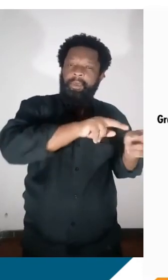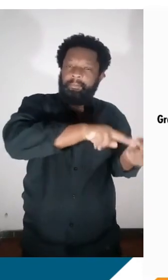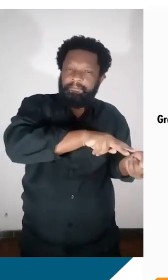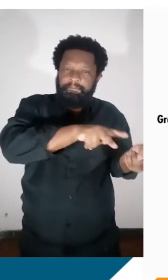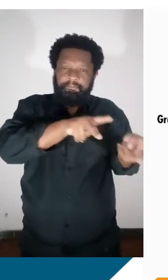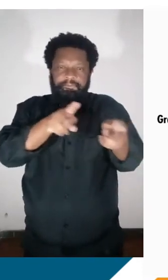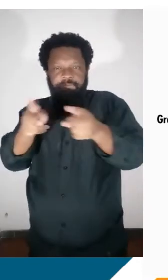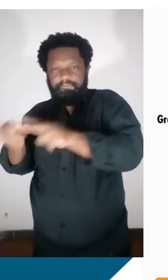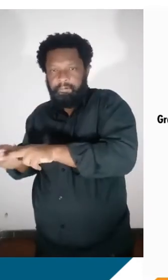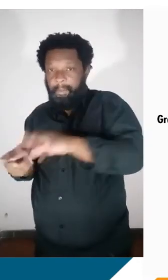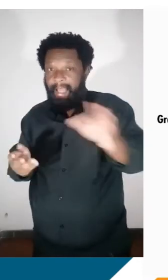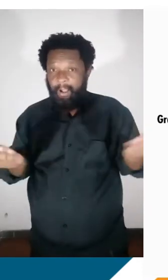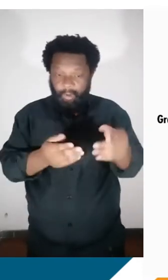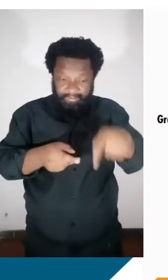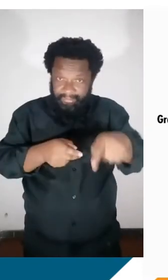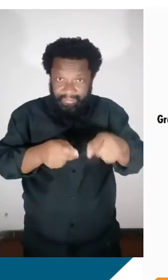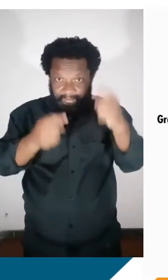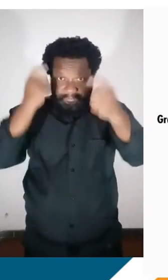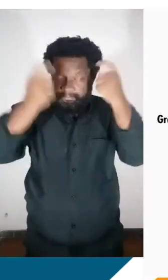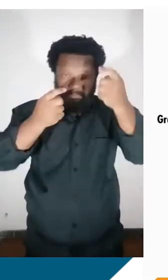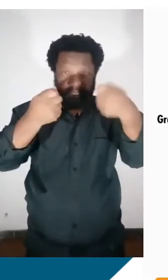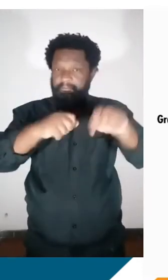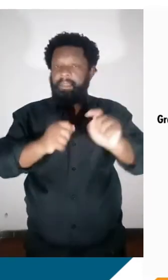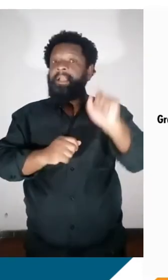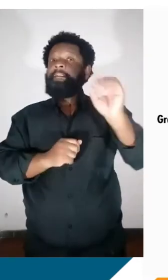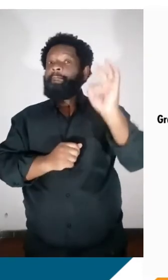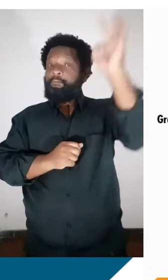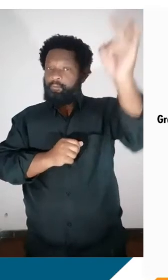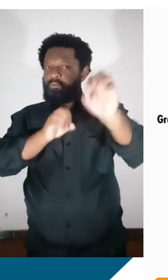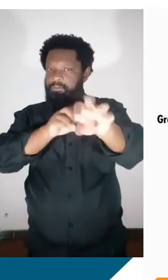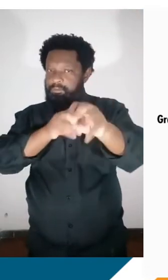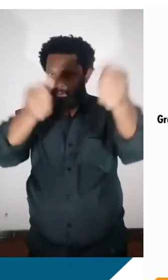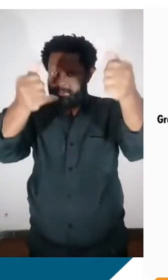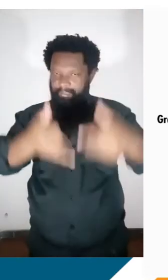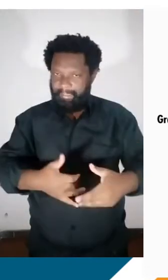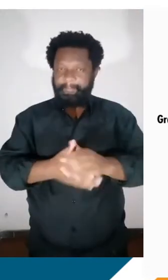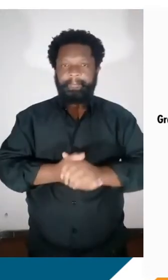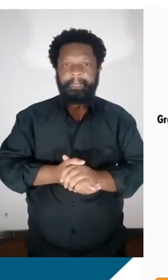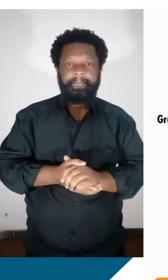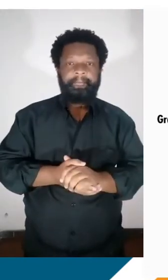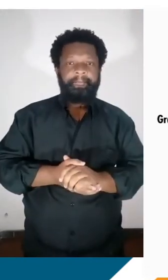não está preocupado com ele, certo? Isso aqui vocês vão ver em cinética, tá?